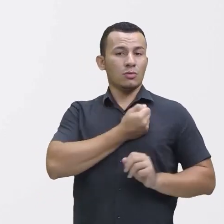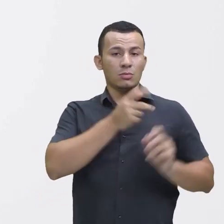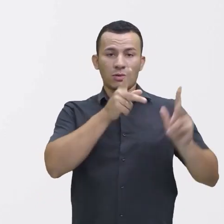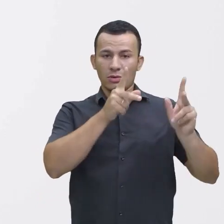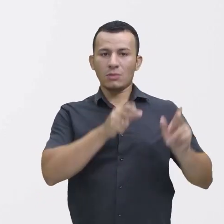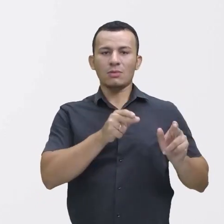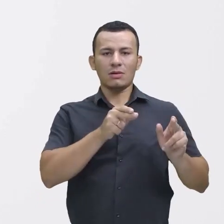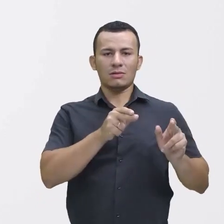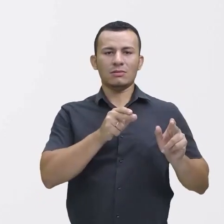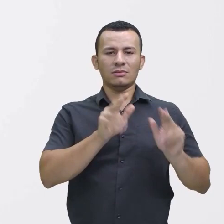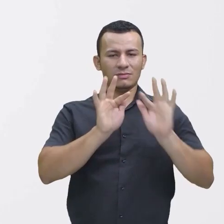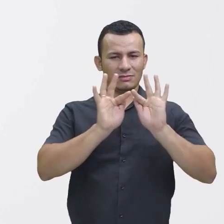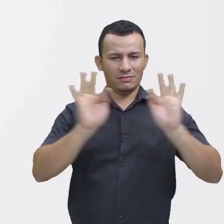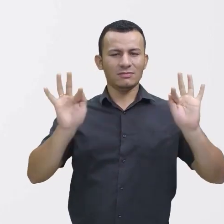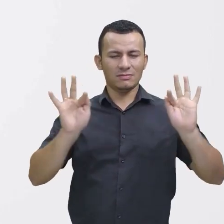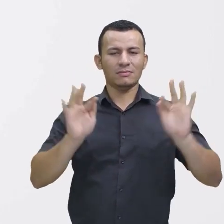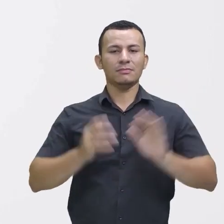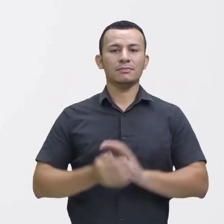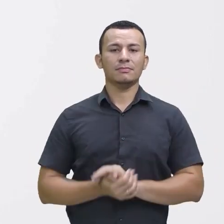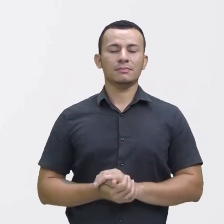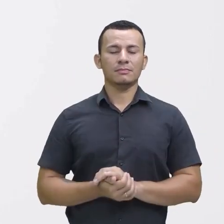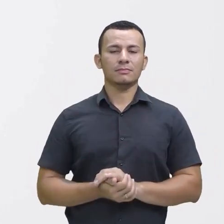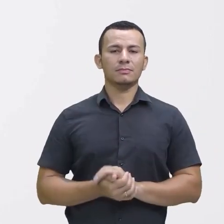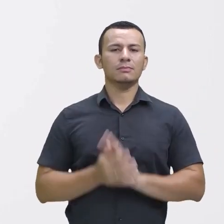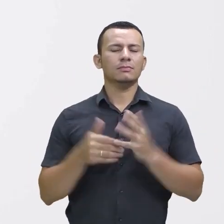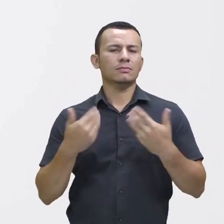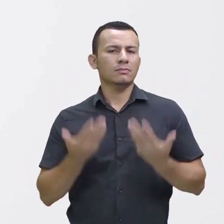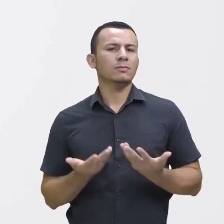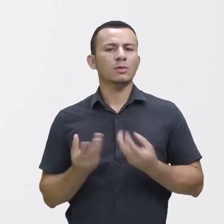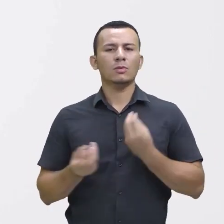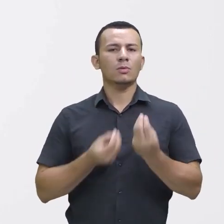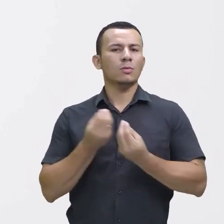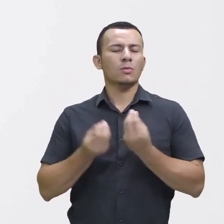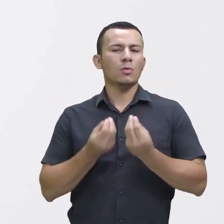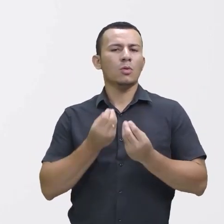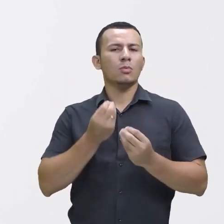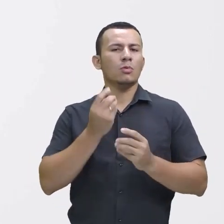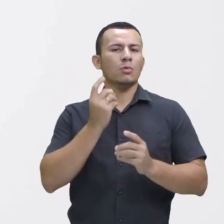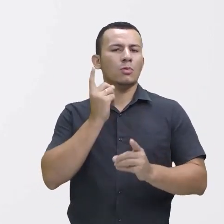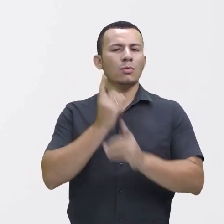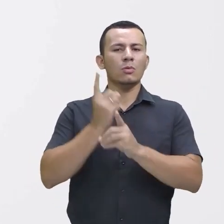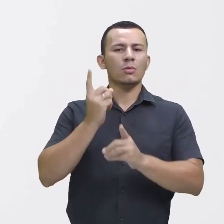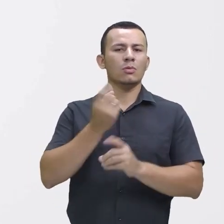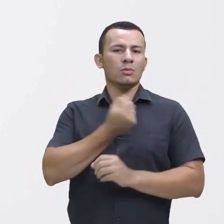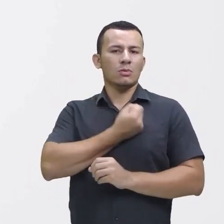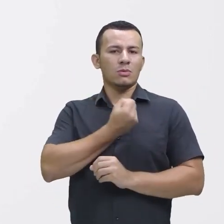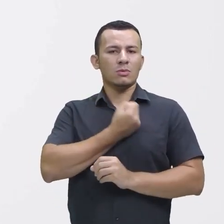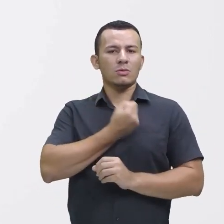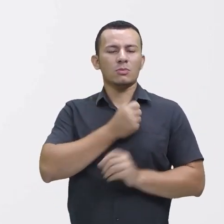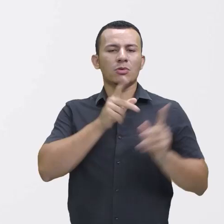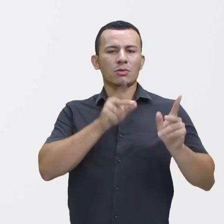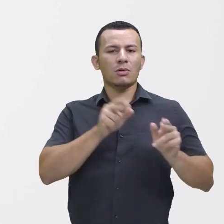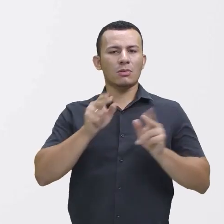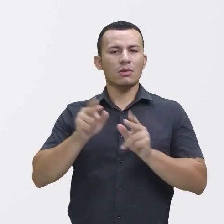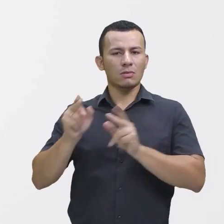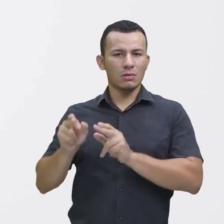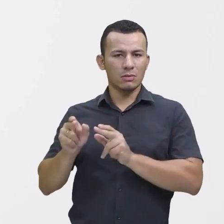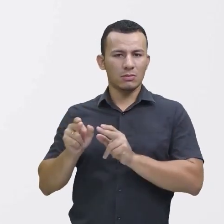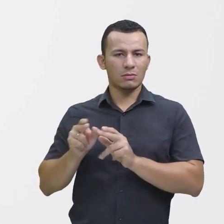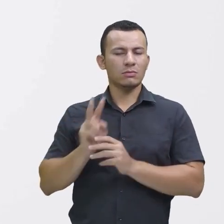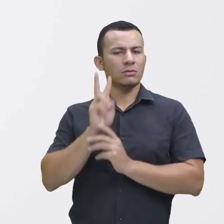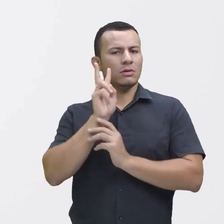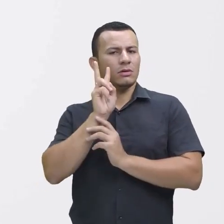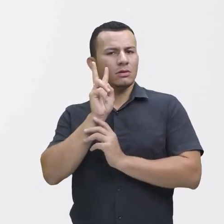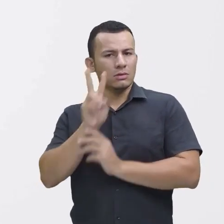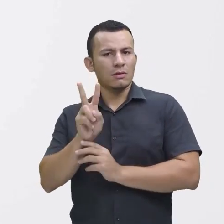o que pede na atividade 1. O que foi que você fez para descobrir quem era que tem o mesmo resultado? Você viu que